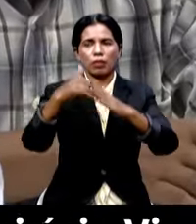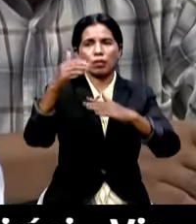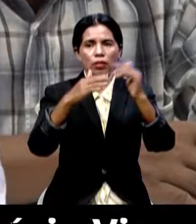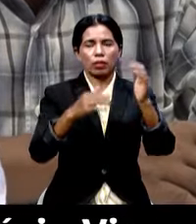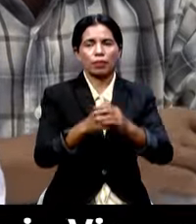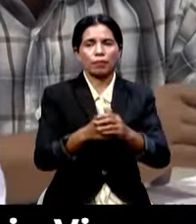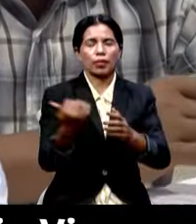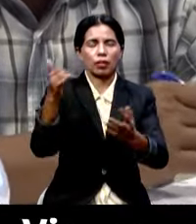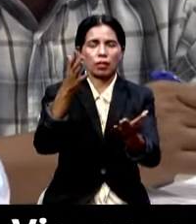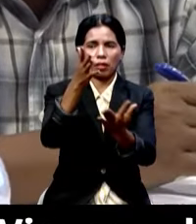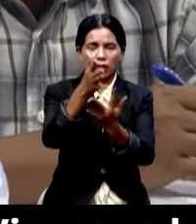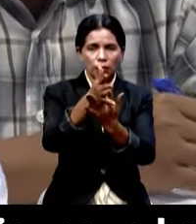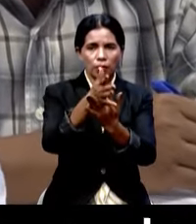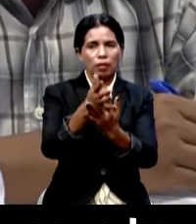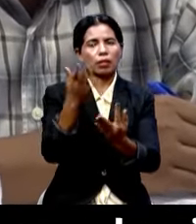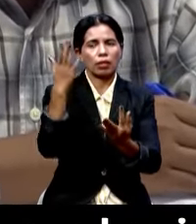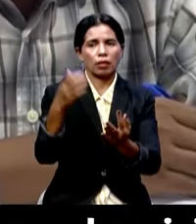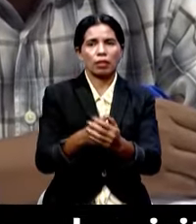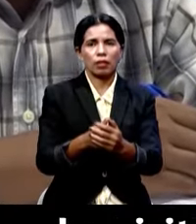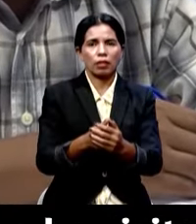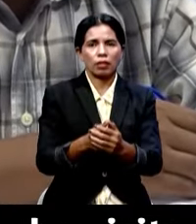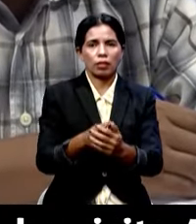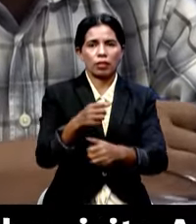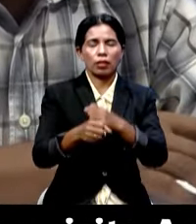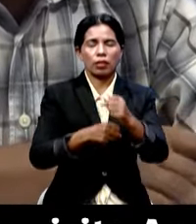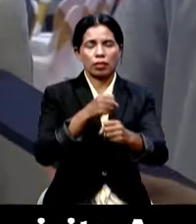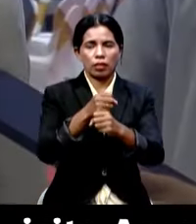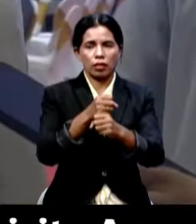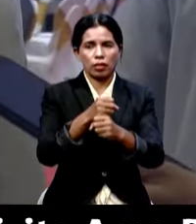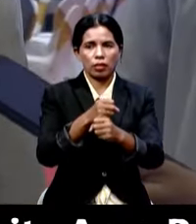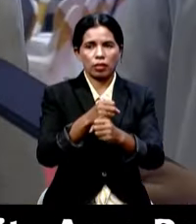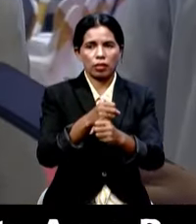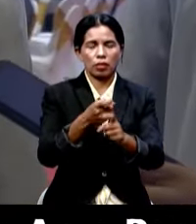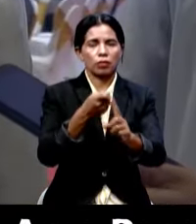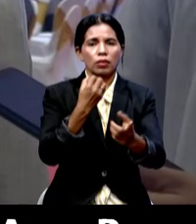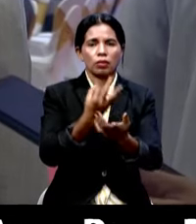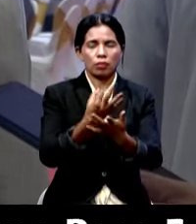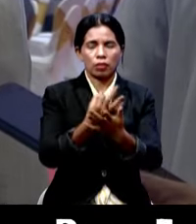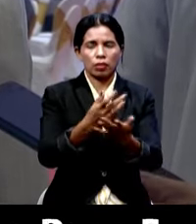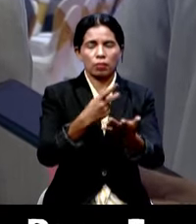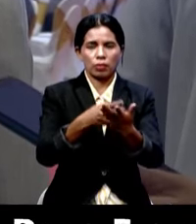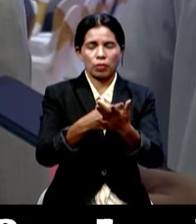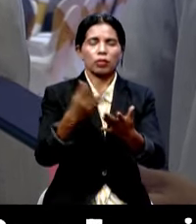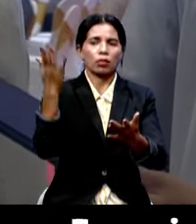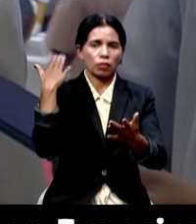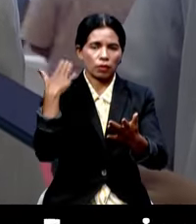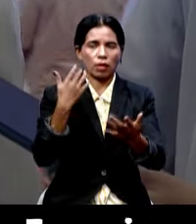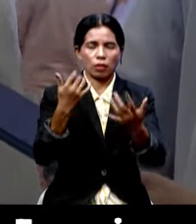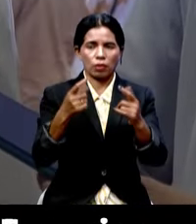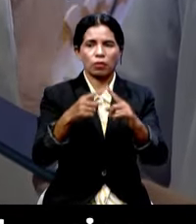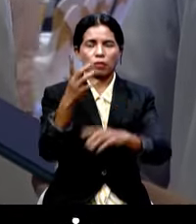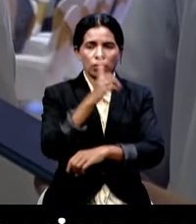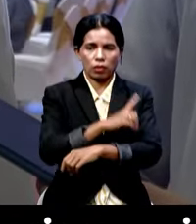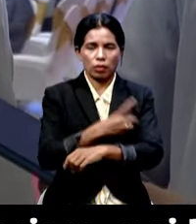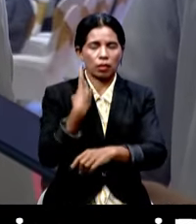vira que se está a início do ano, orçamento, mas o orçamento proposto atua. Agora, hoje, não é que